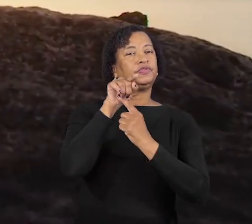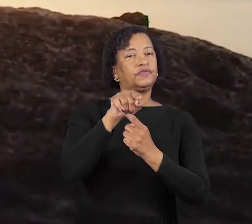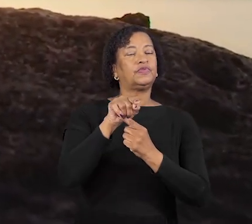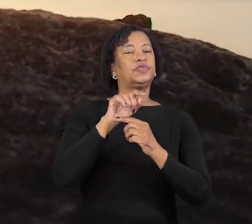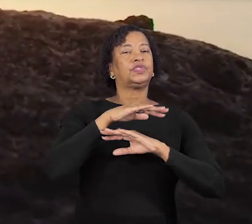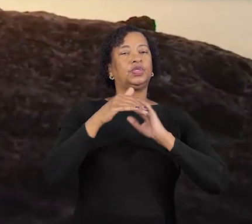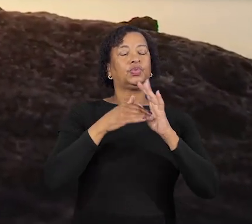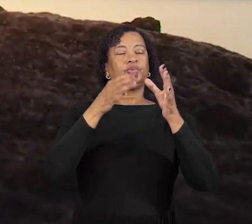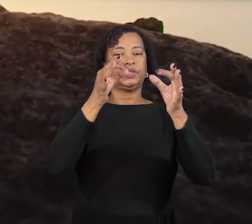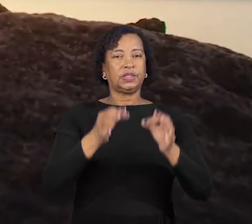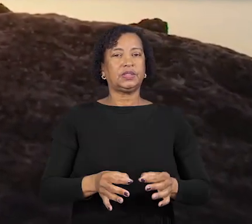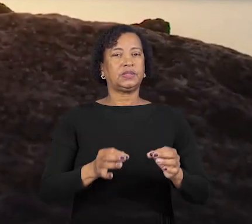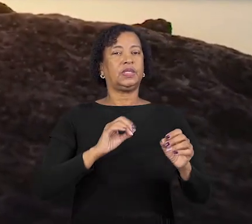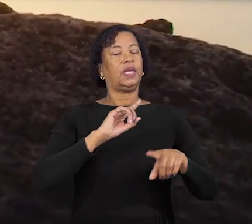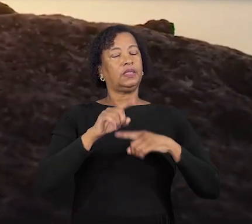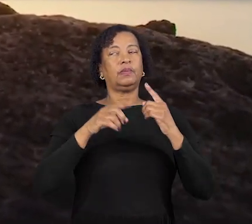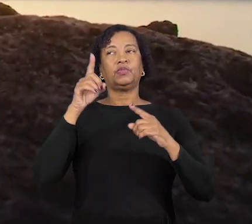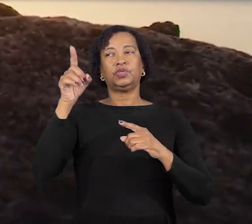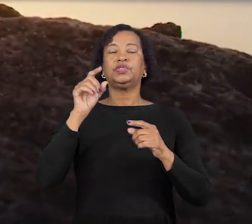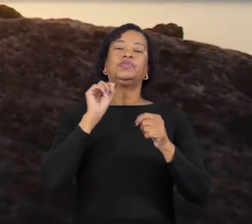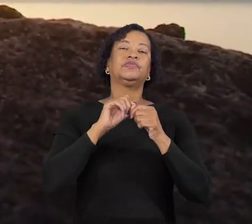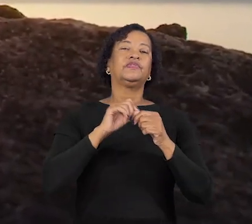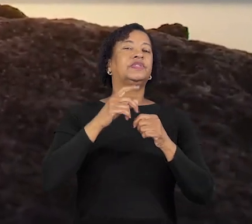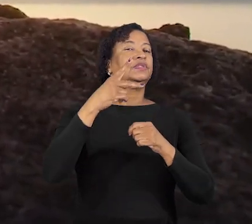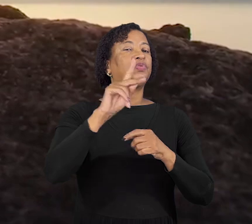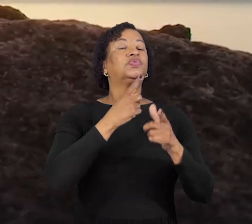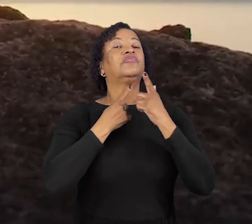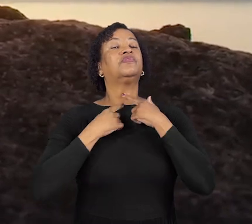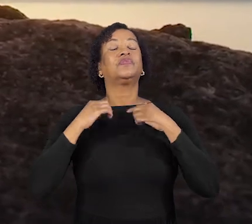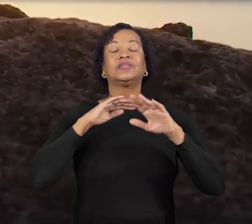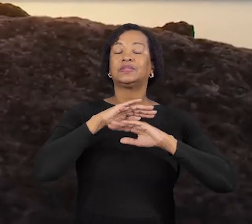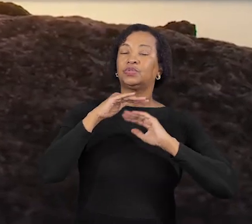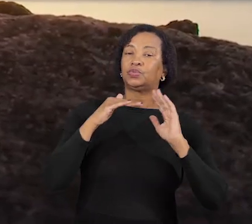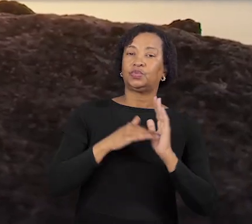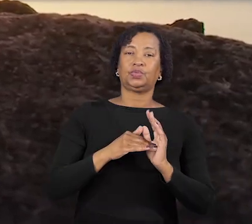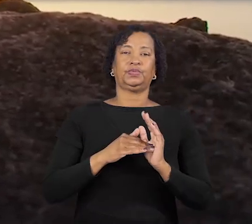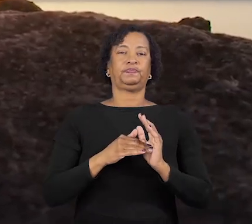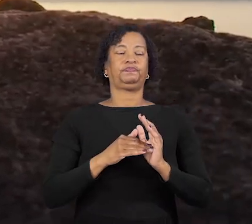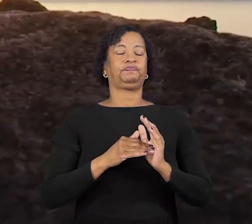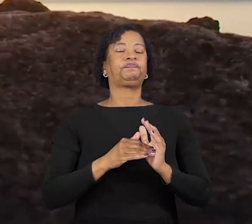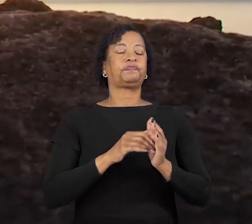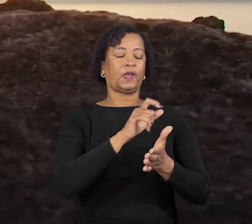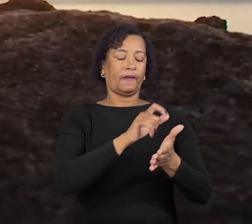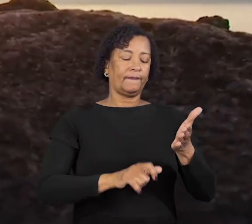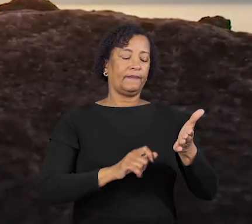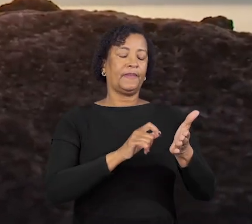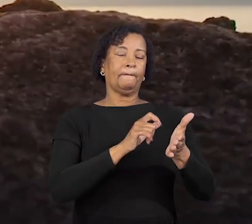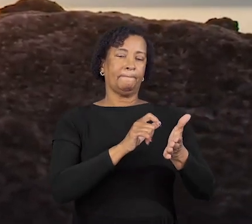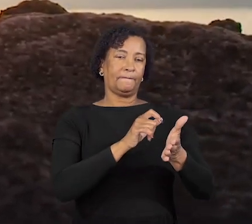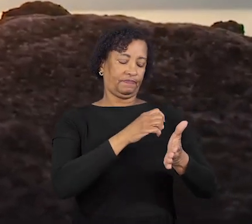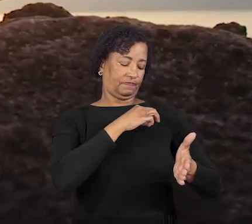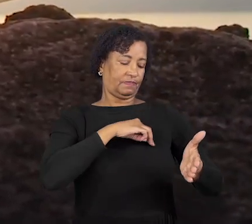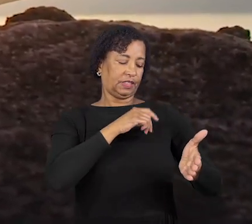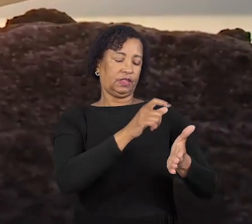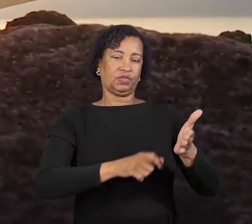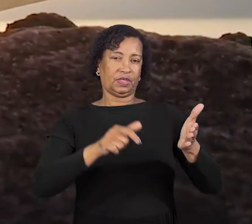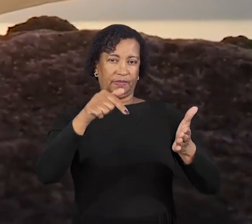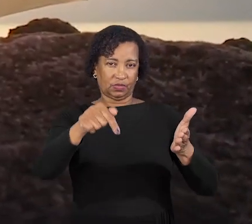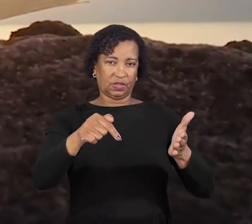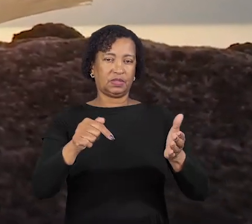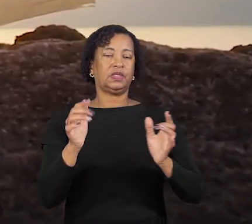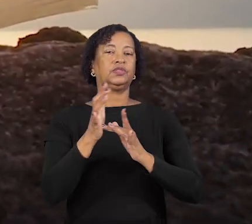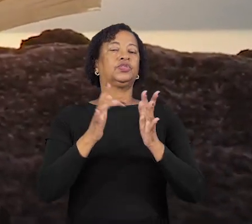cuidará para que todas as suas necessidades sejam satisfeitas. Em Mateus capítulo 7, Jesus começa a finalizar o primeiro